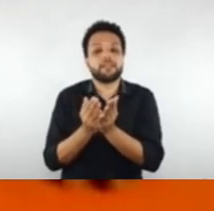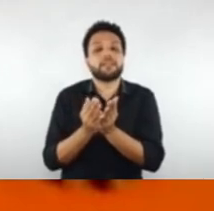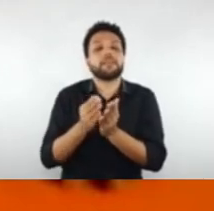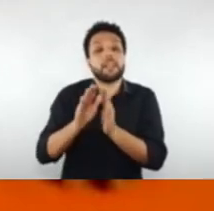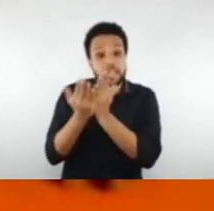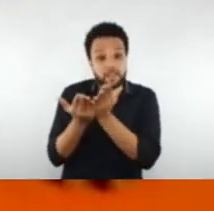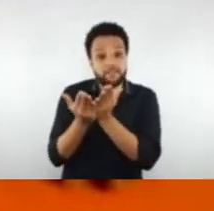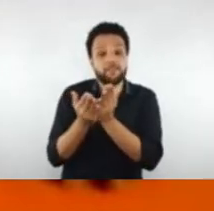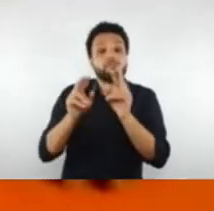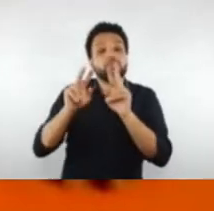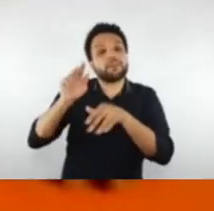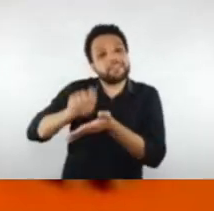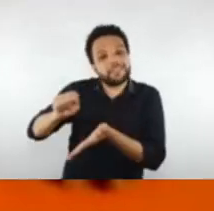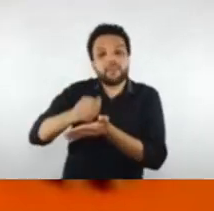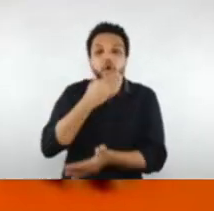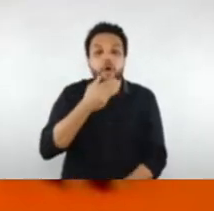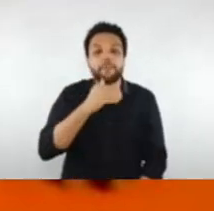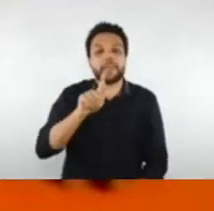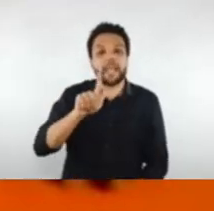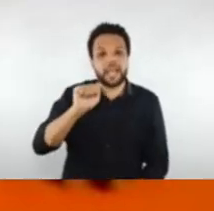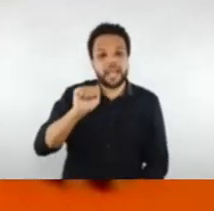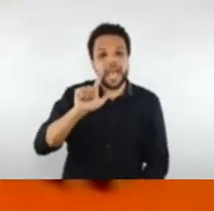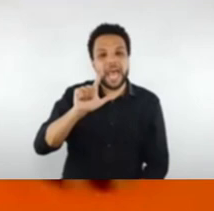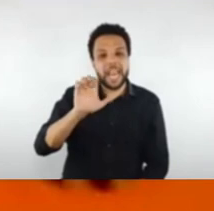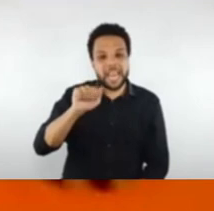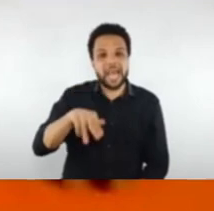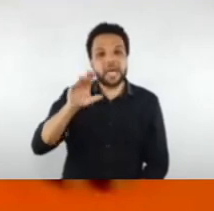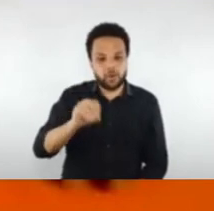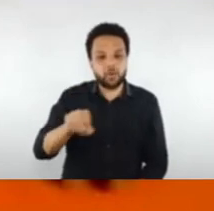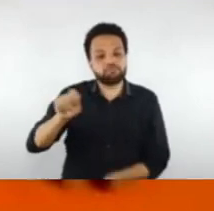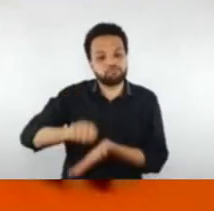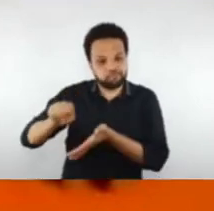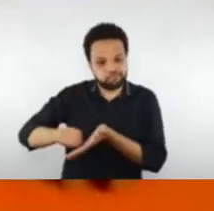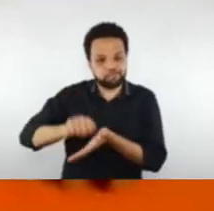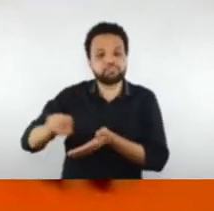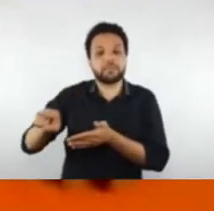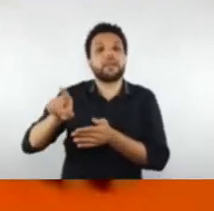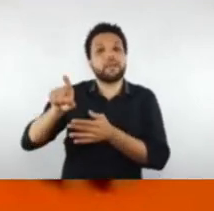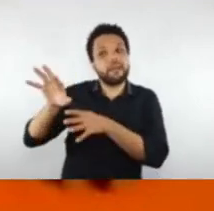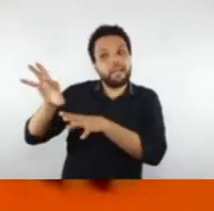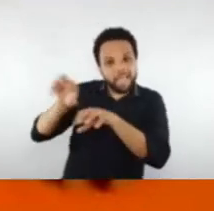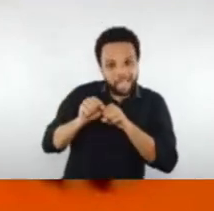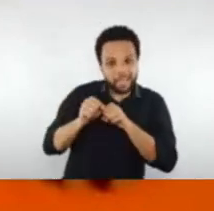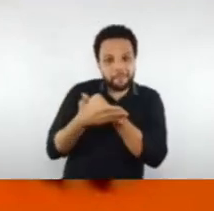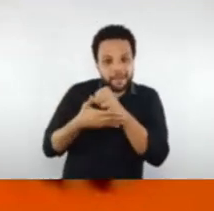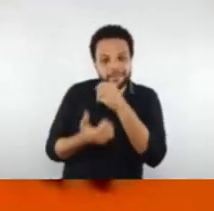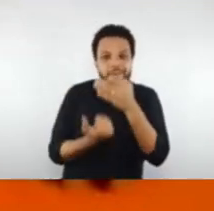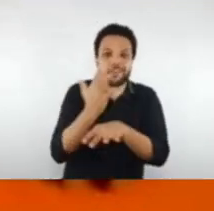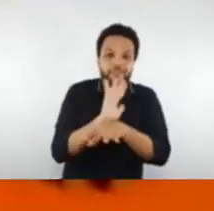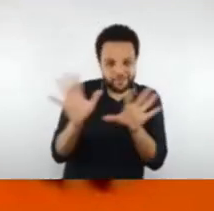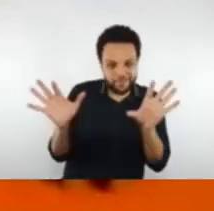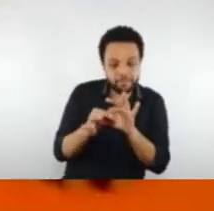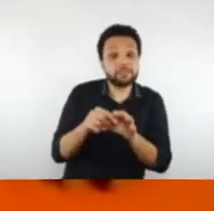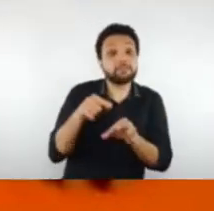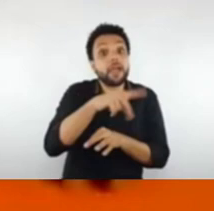filme, obviamente de forma bastante poética, né? E foi essa história que conquistou o mundo,